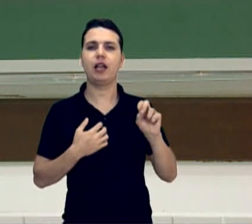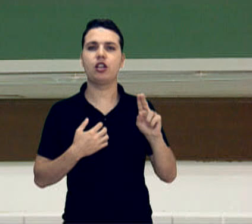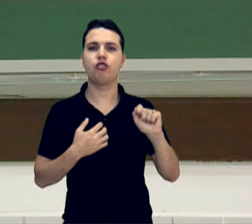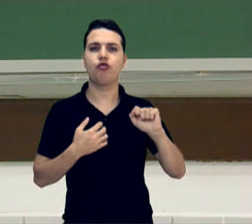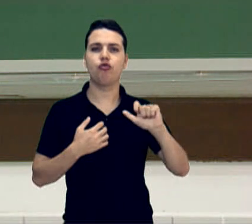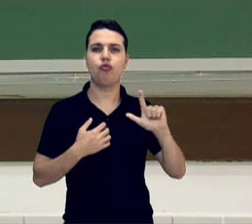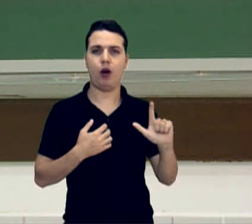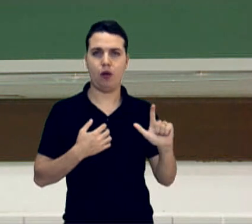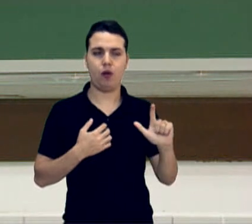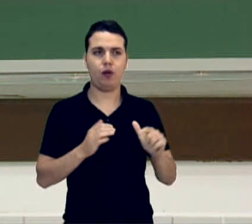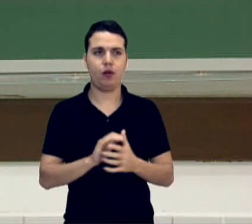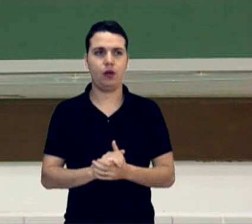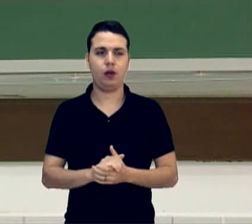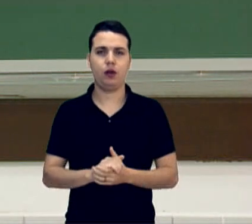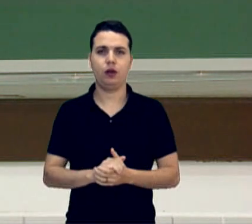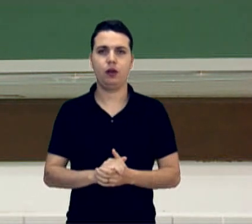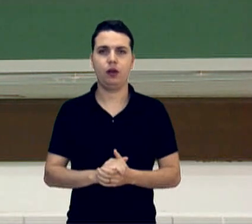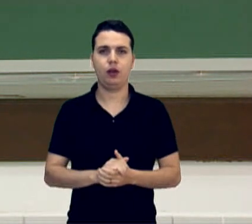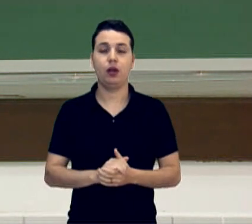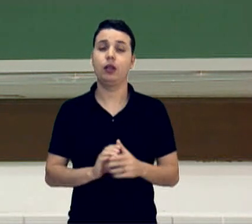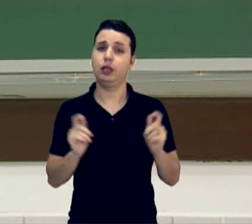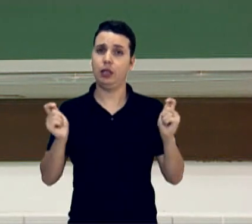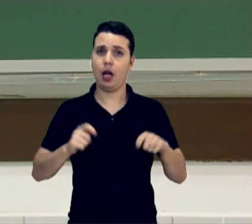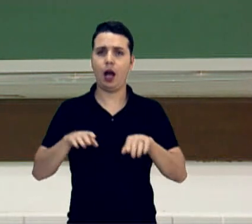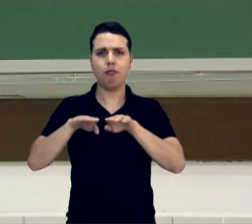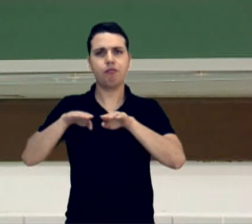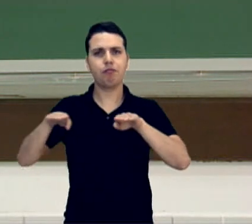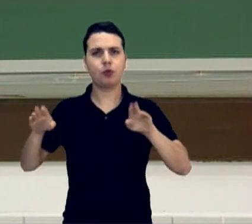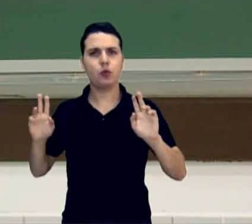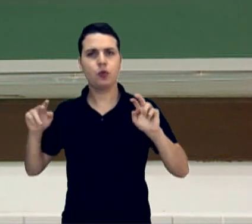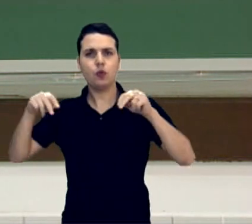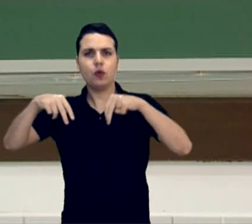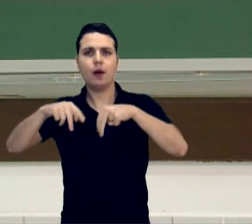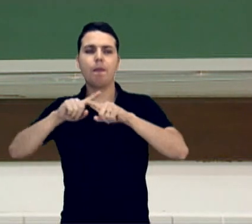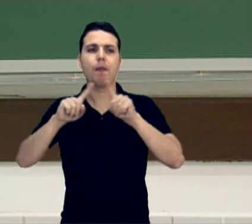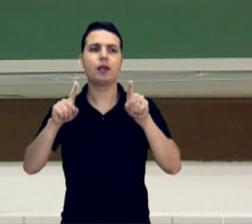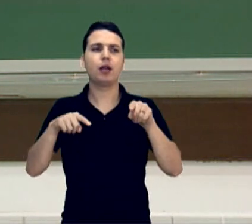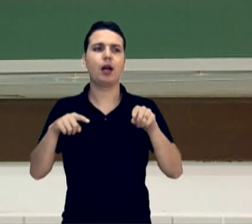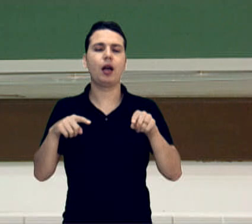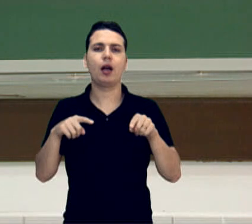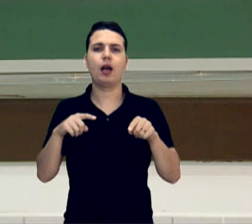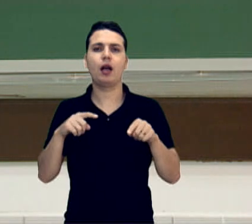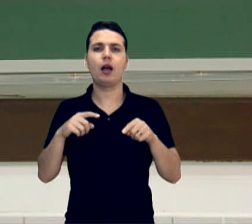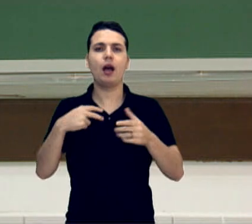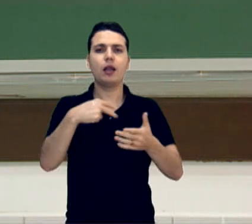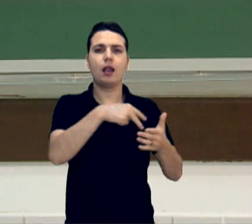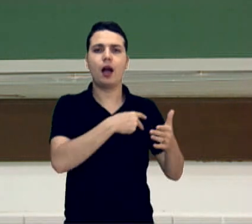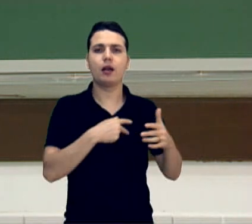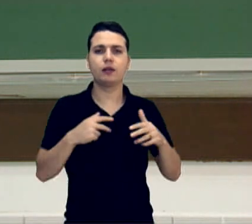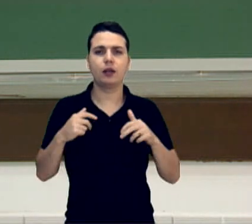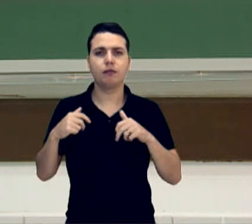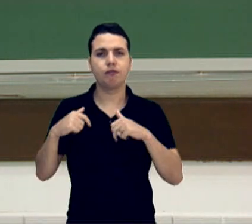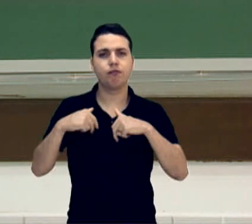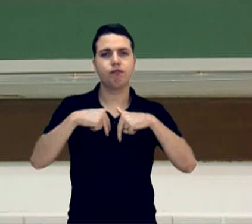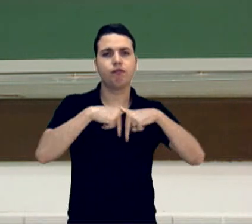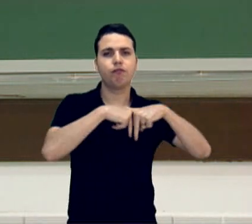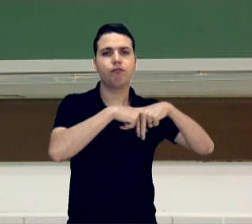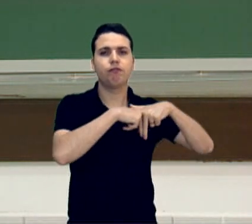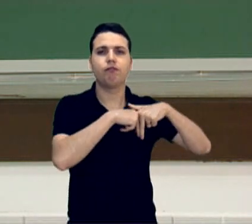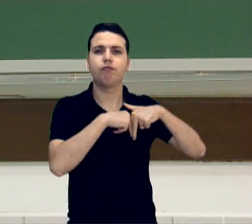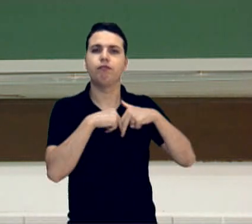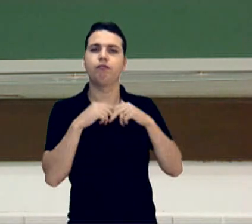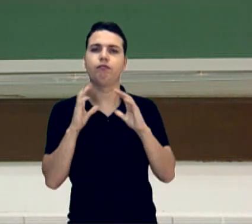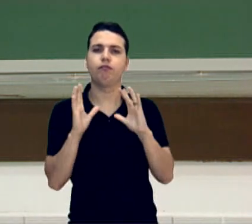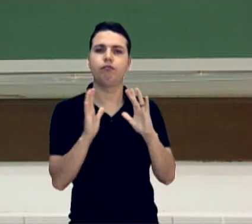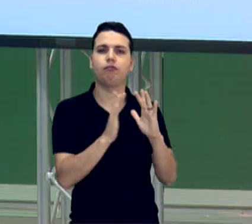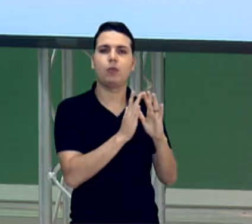até serve para palco, para espetáculo, porém ela é uma dança de integração do casal, onde eles usam